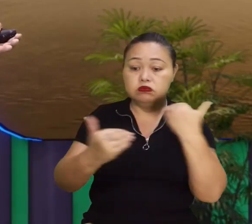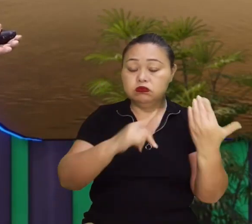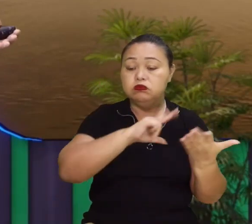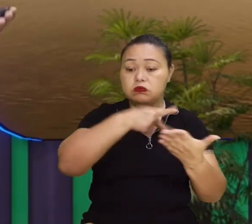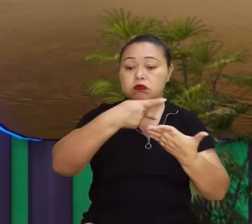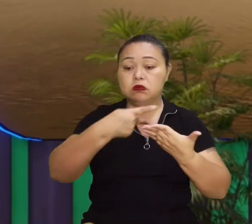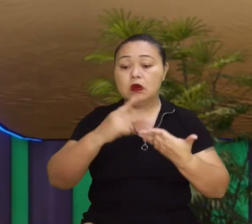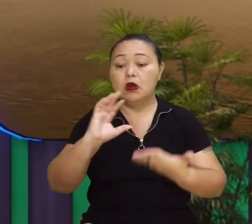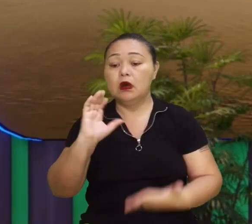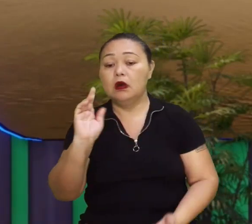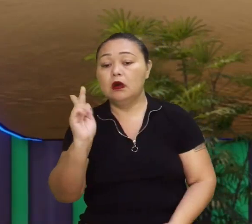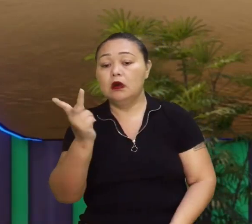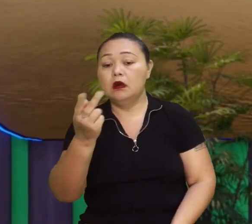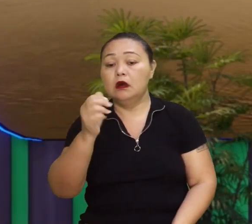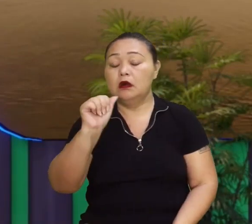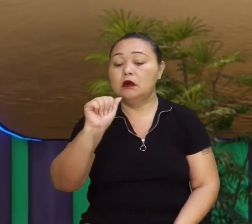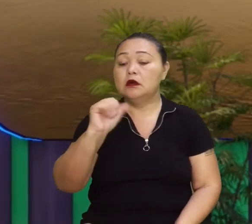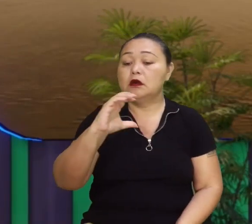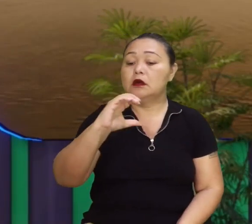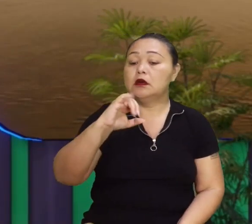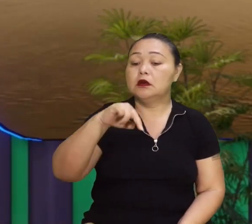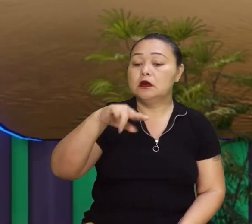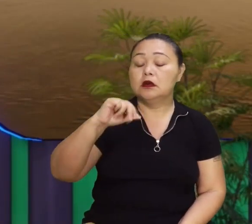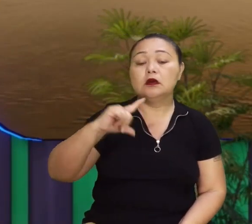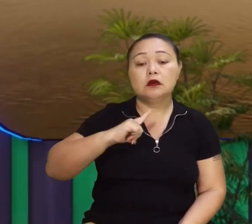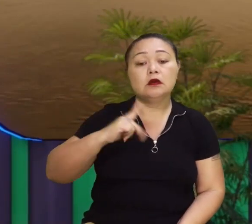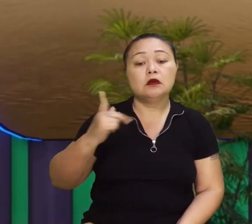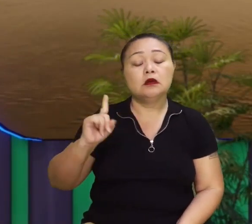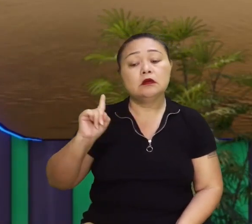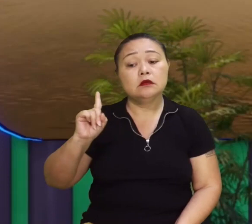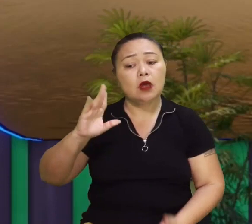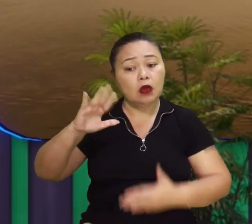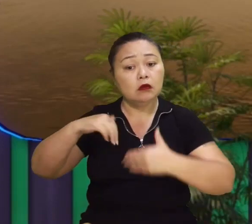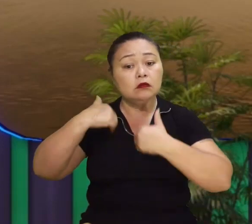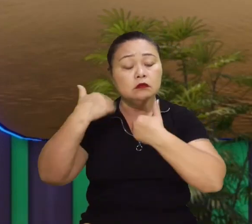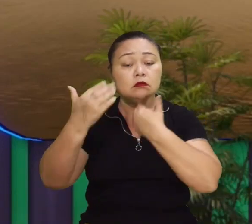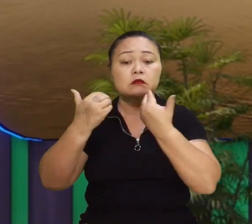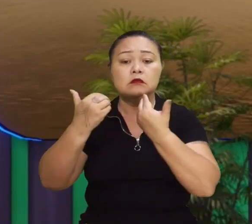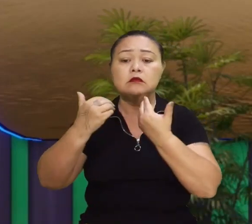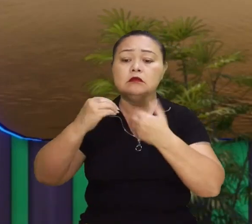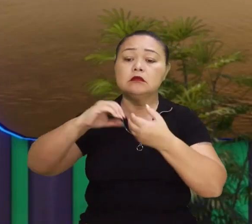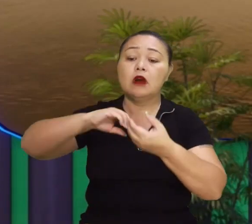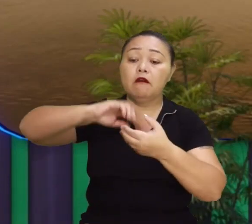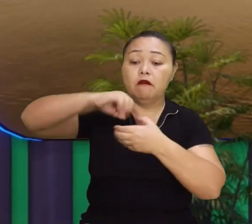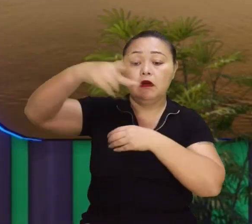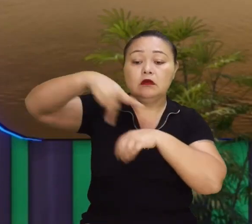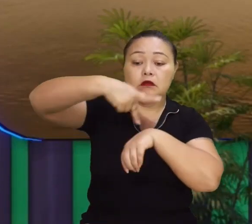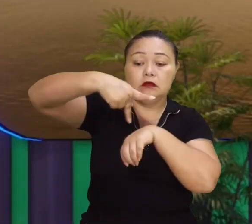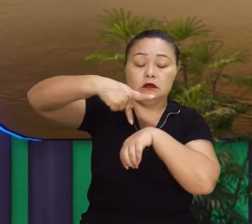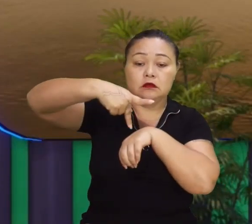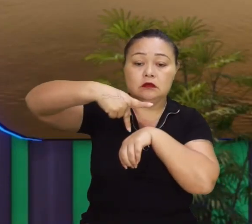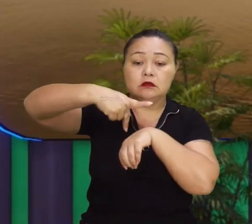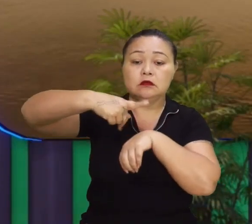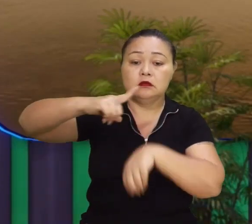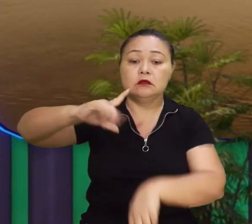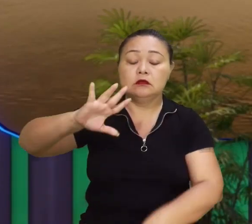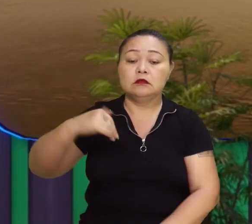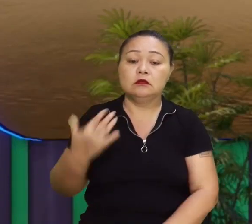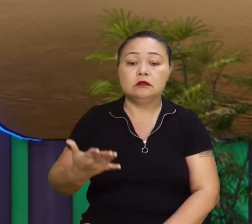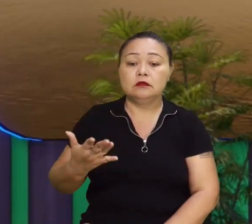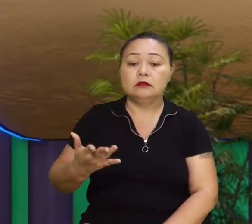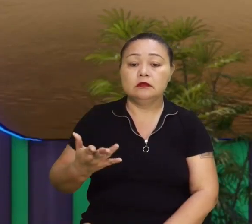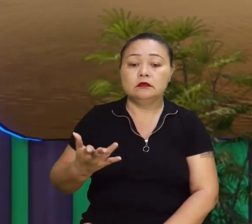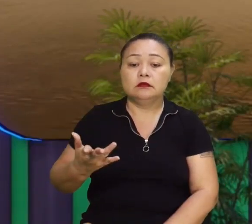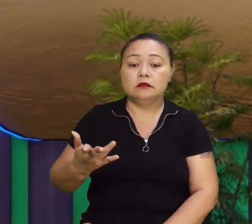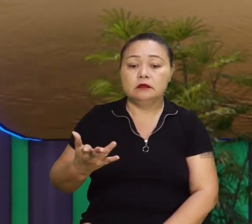tem outra palavra, ela ocorreu e teve uma repercussão internacional. Só para vocês terem uma ideia.